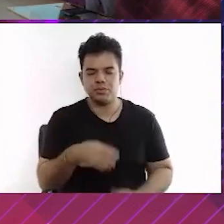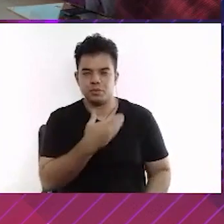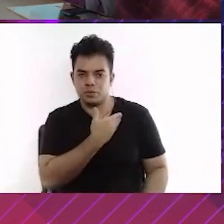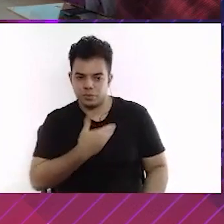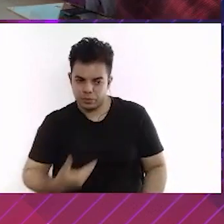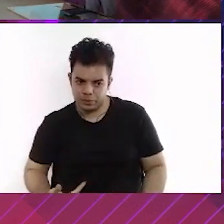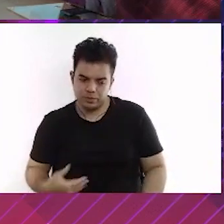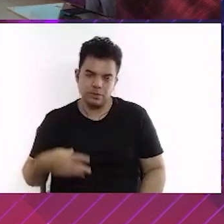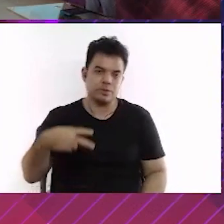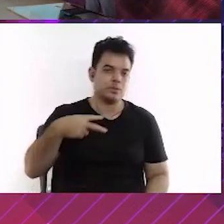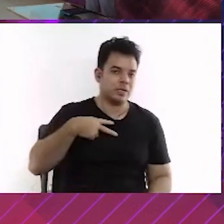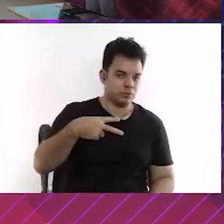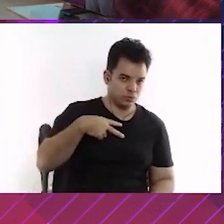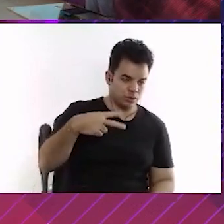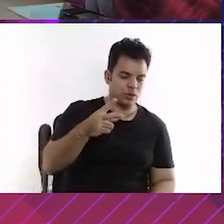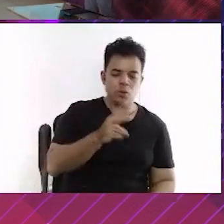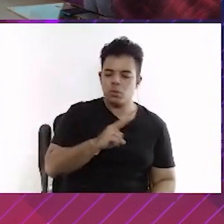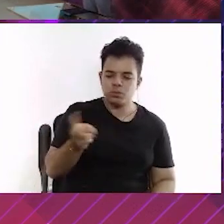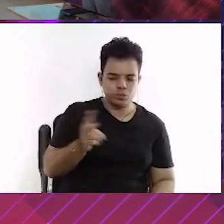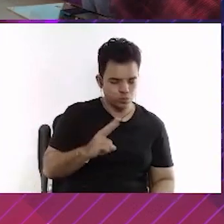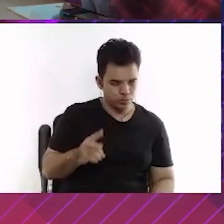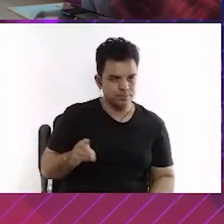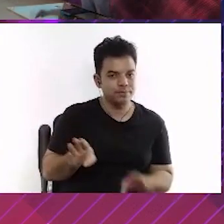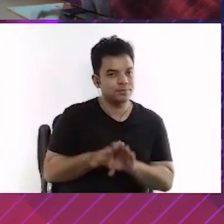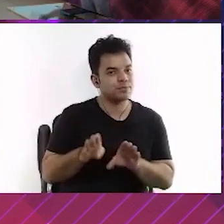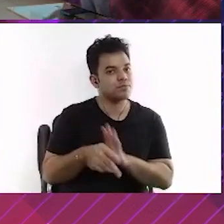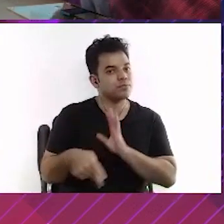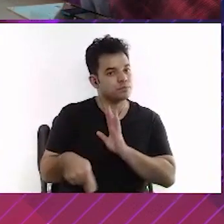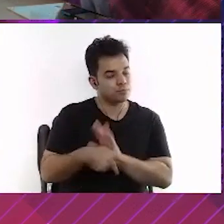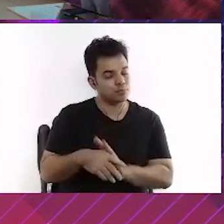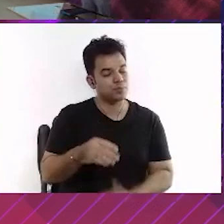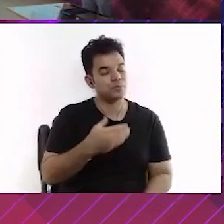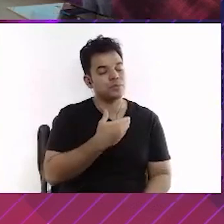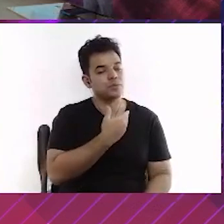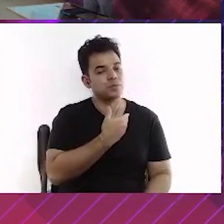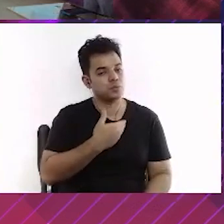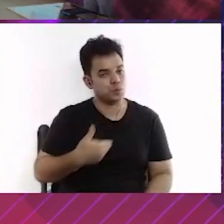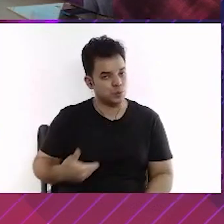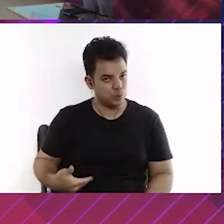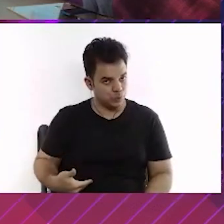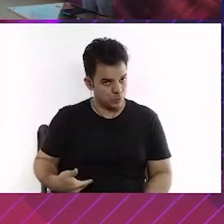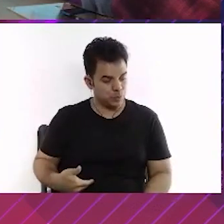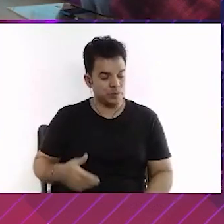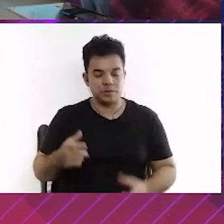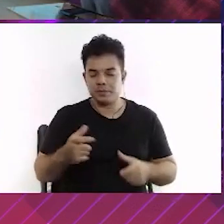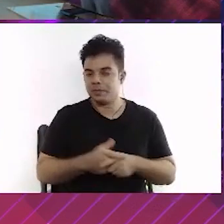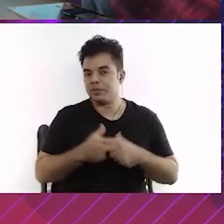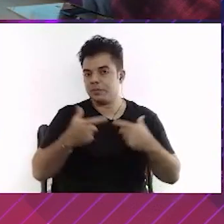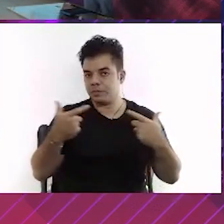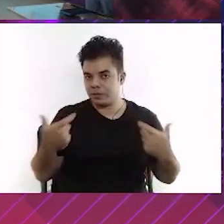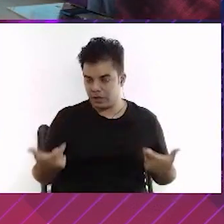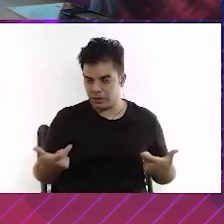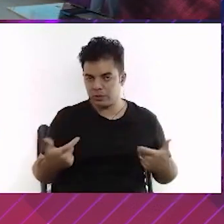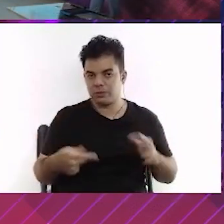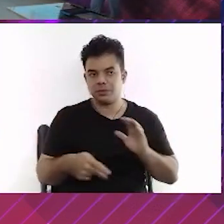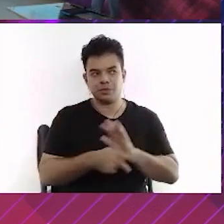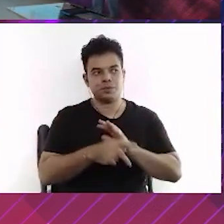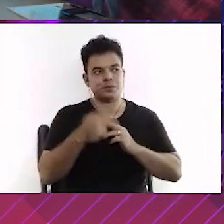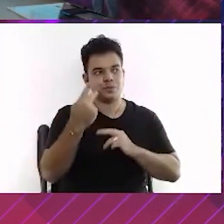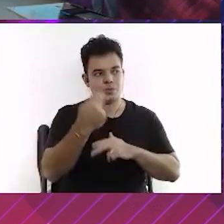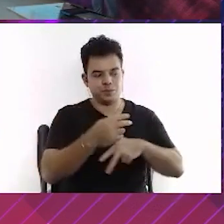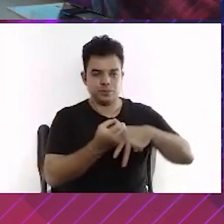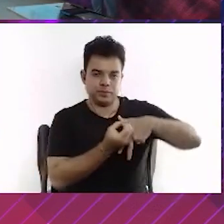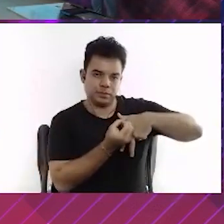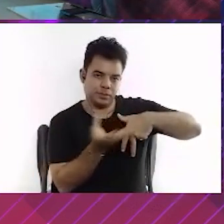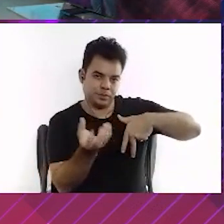Só que, apesar de termos um programa público, o maior programa público de